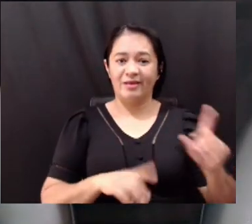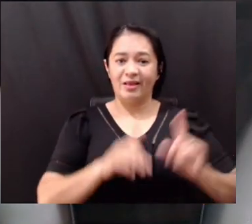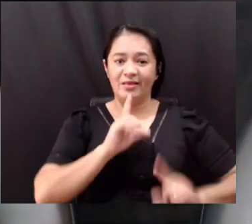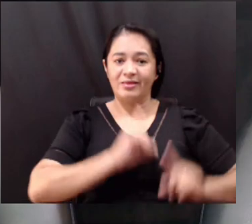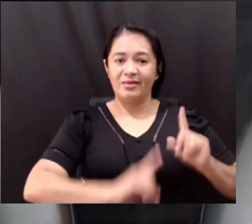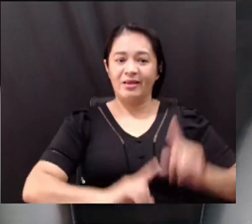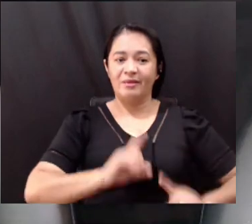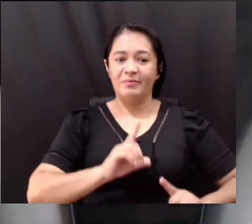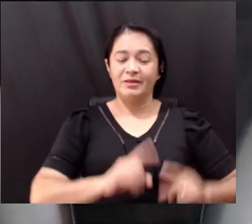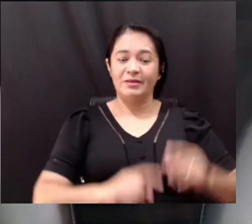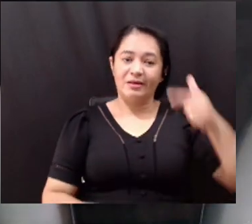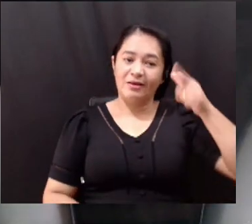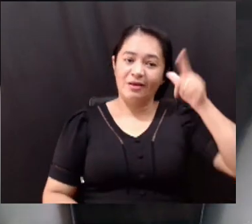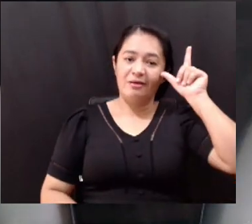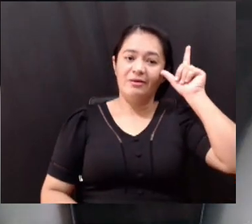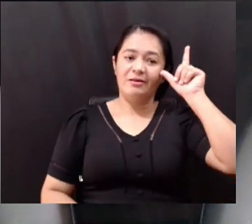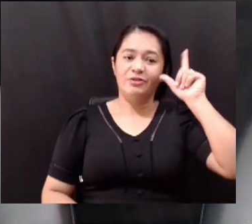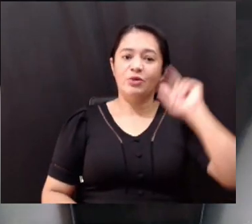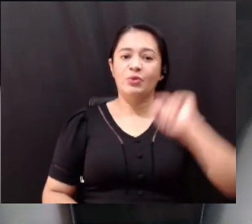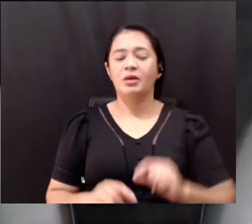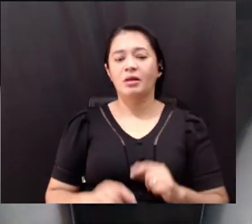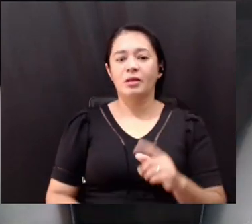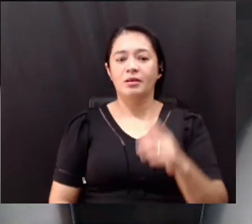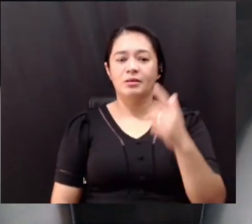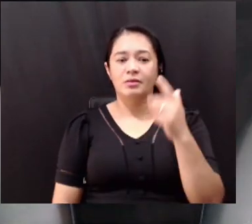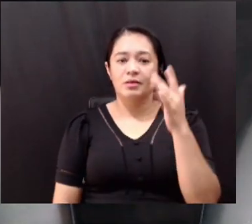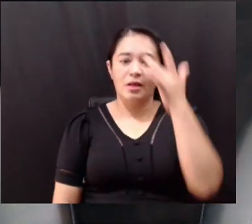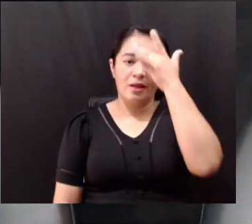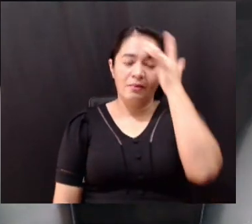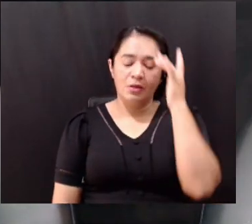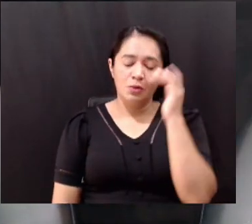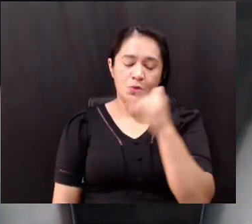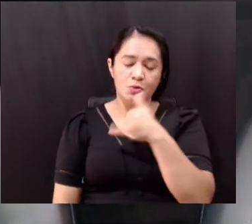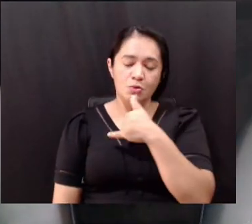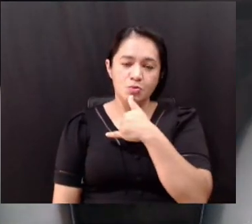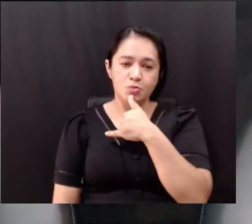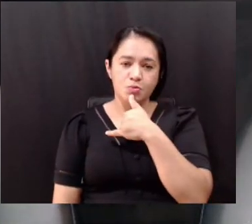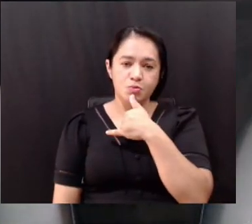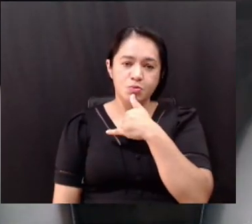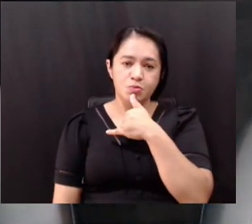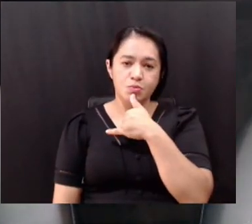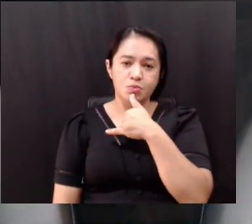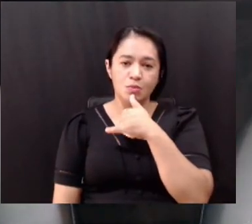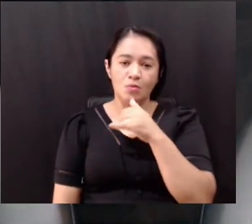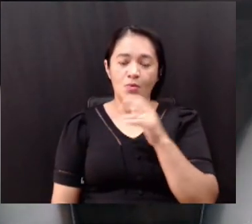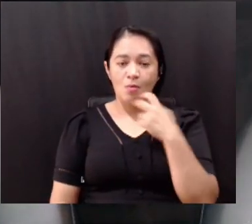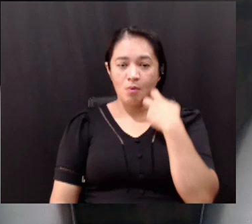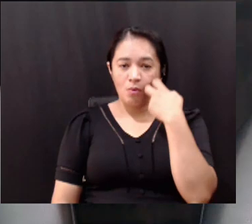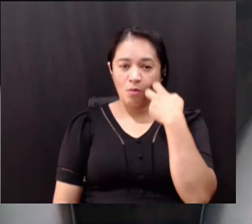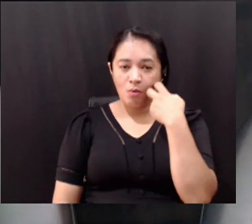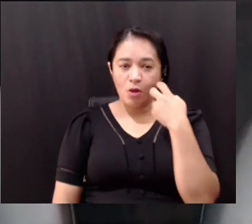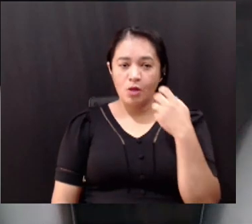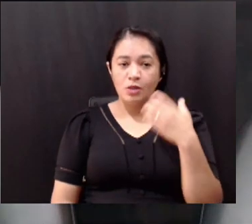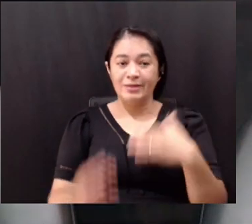caricata até daquela pessoa muito fechada, triste, né, e trancada num quarto escuro. Com